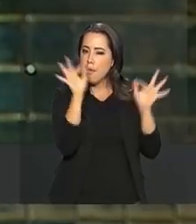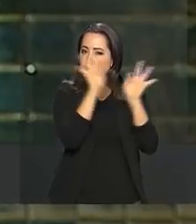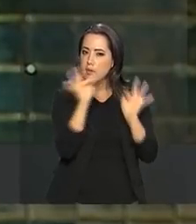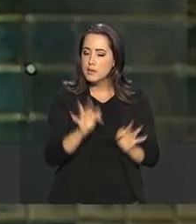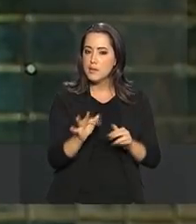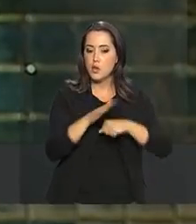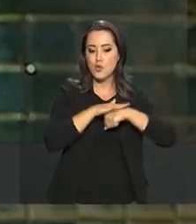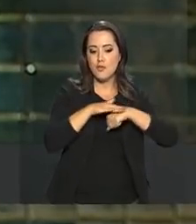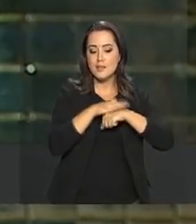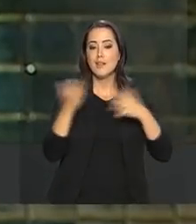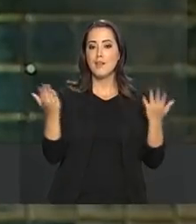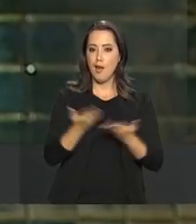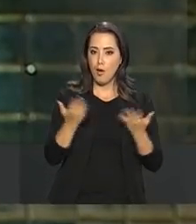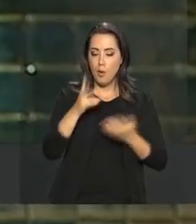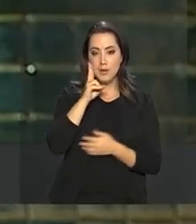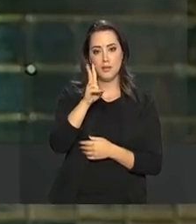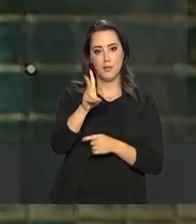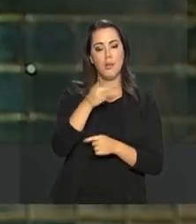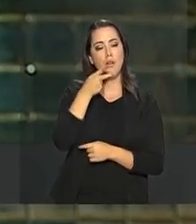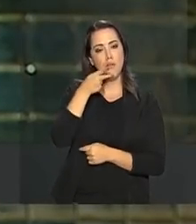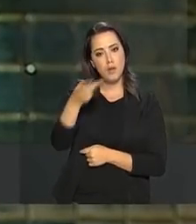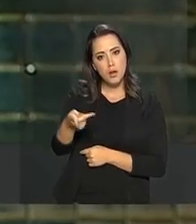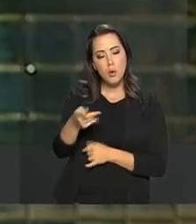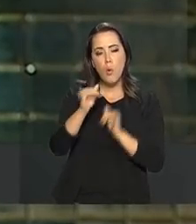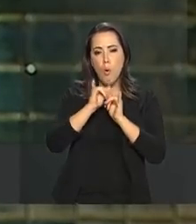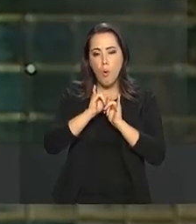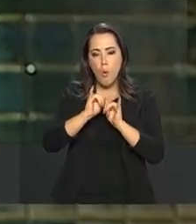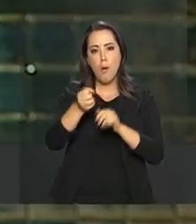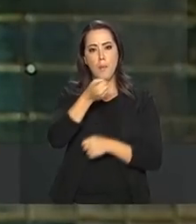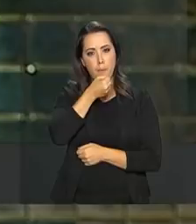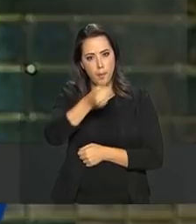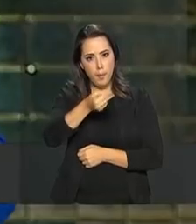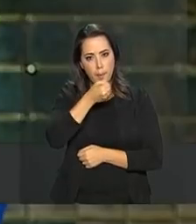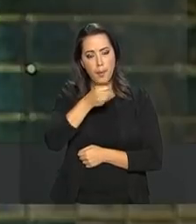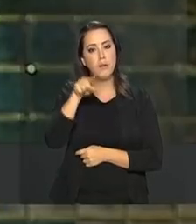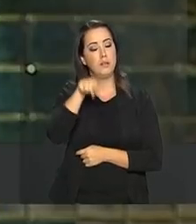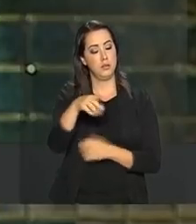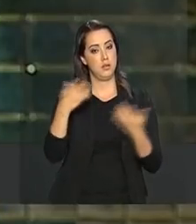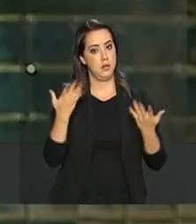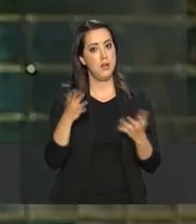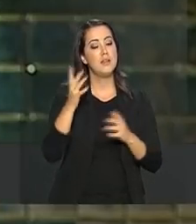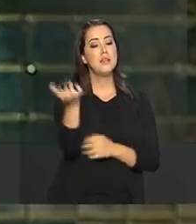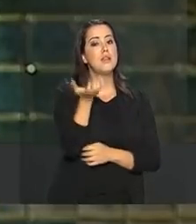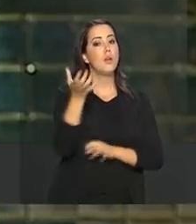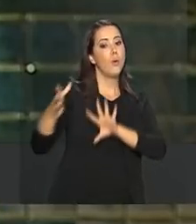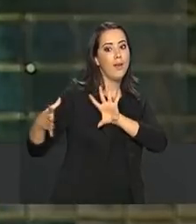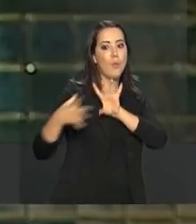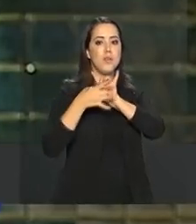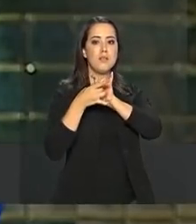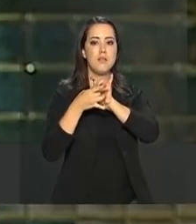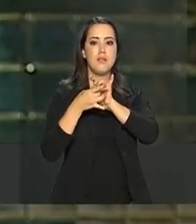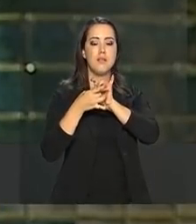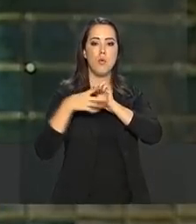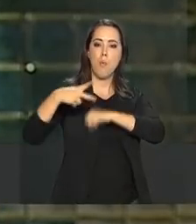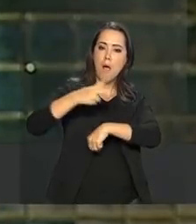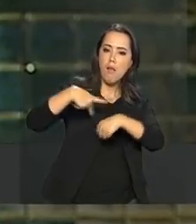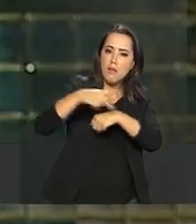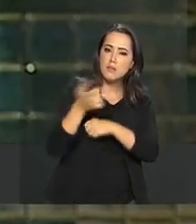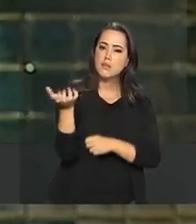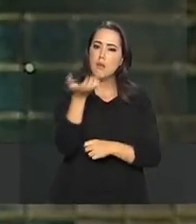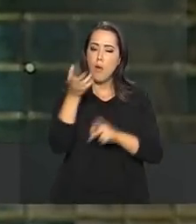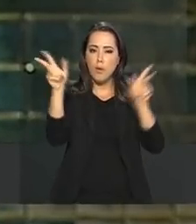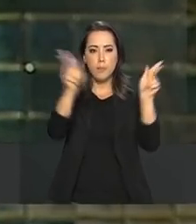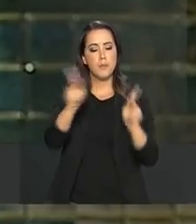conversou comigo agora quando fez declarações que busca exatamente a unidade do país buscam a